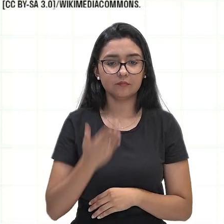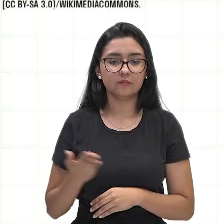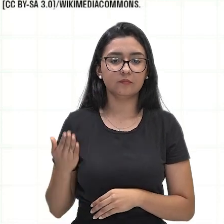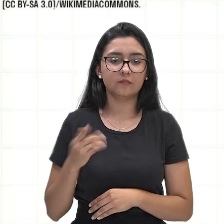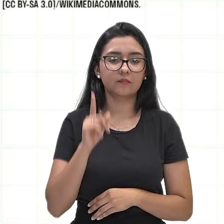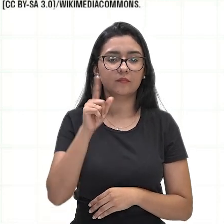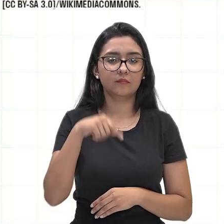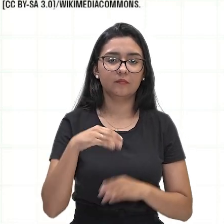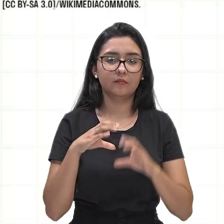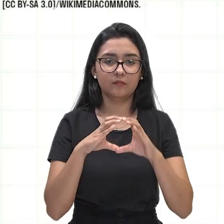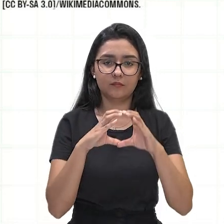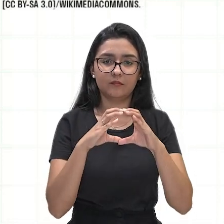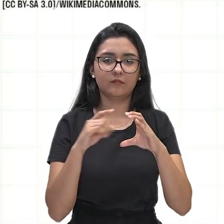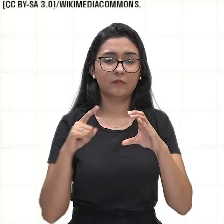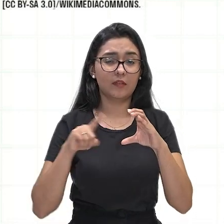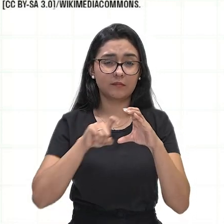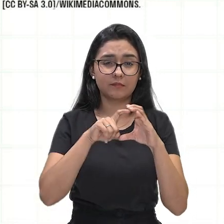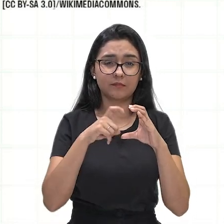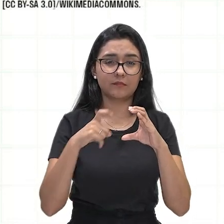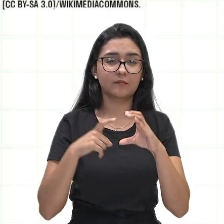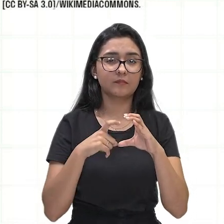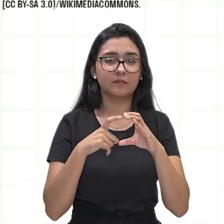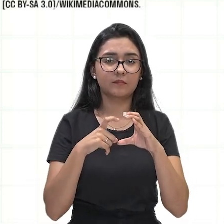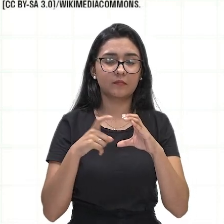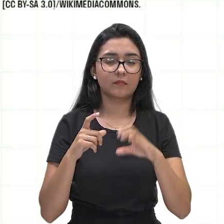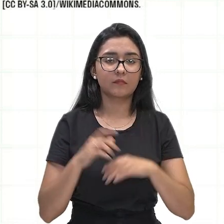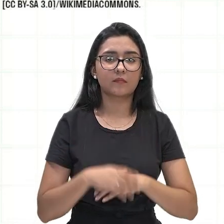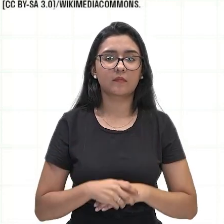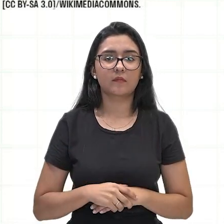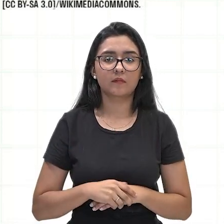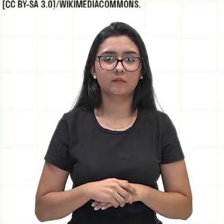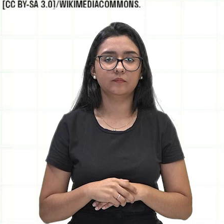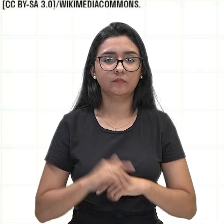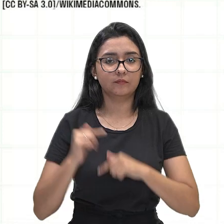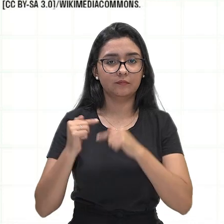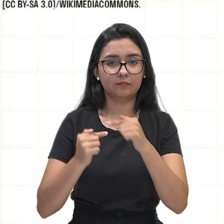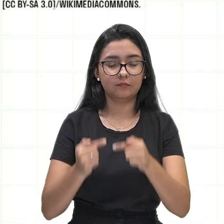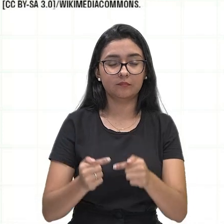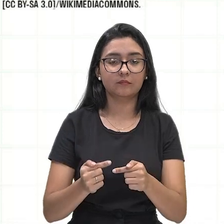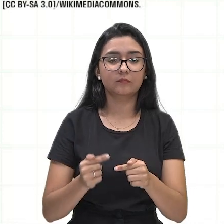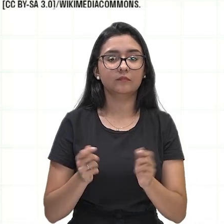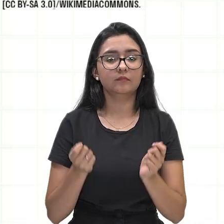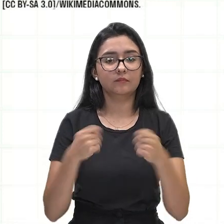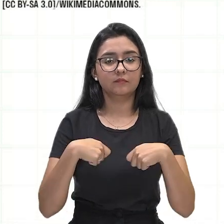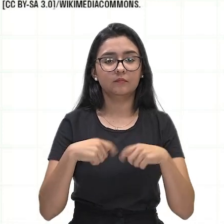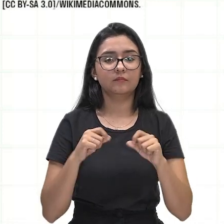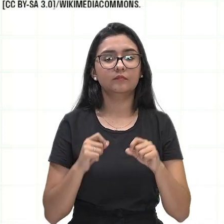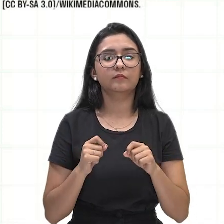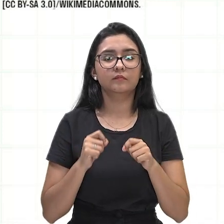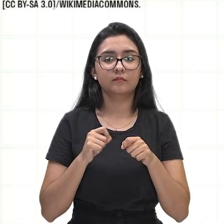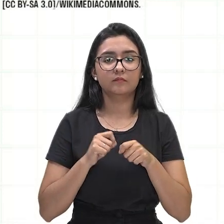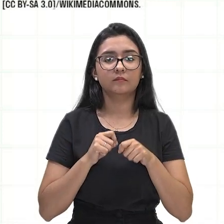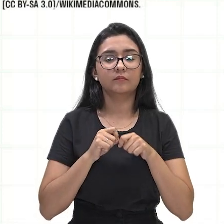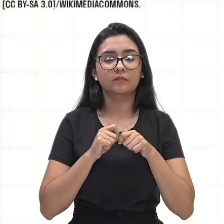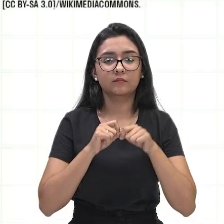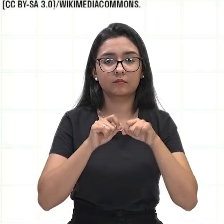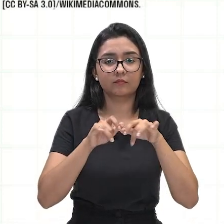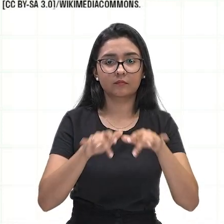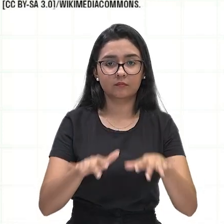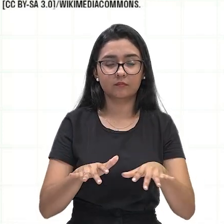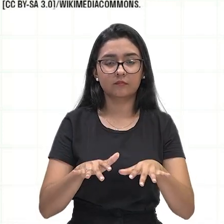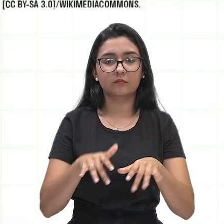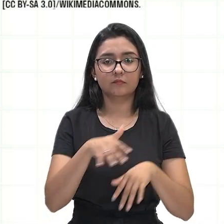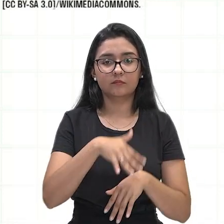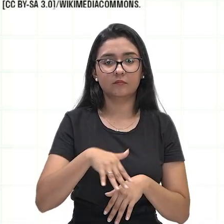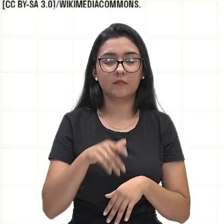é um ovo desse animal que está pronto para sair novos indivíduos. Eles podem contaminar o ambiente quando